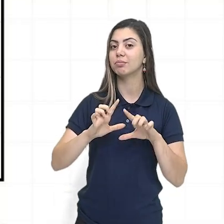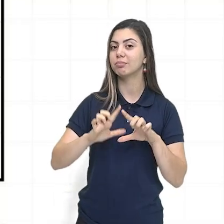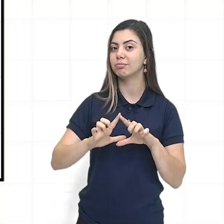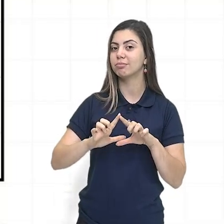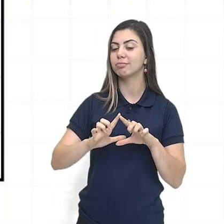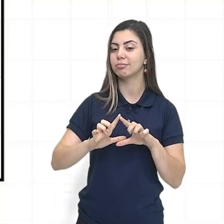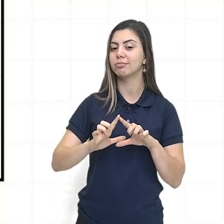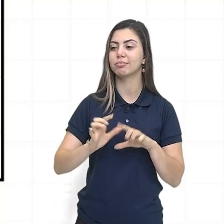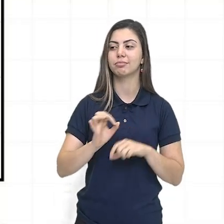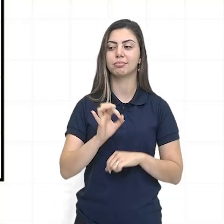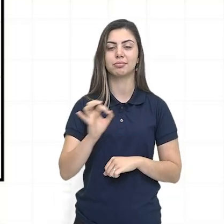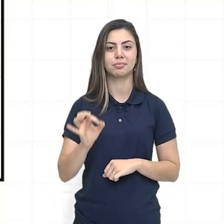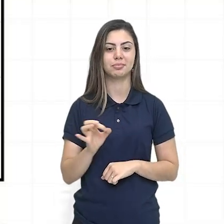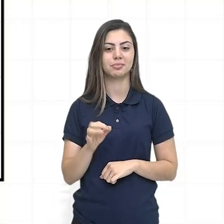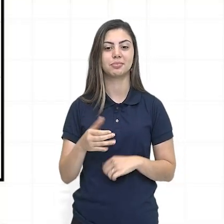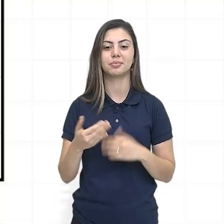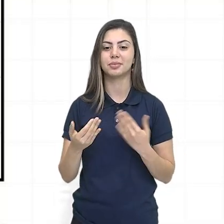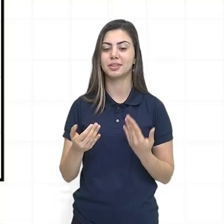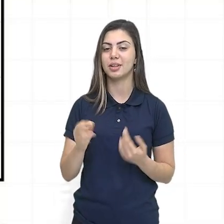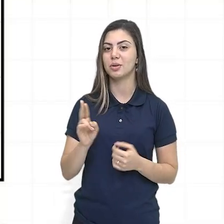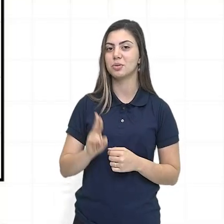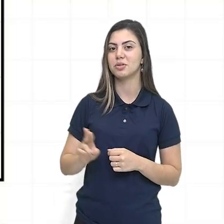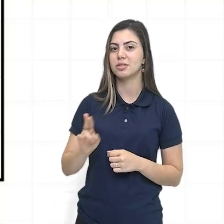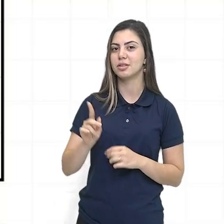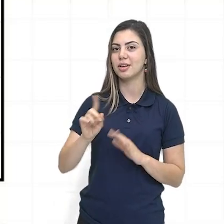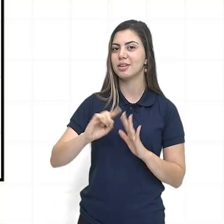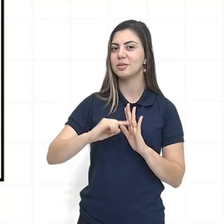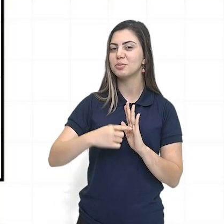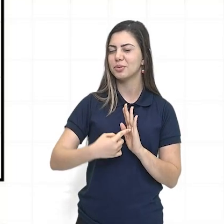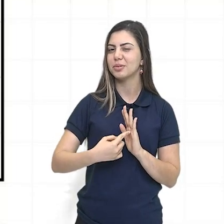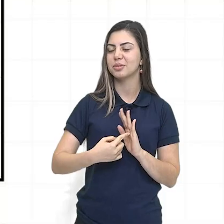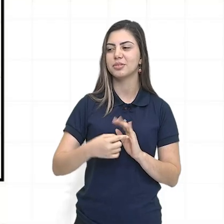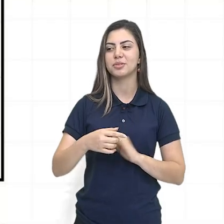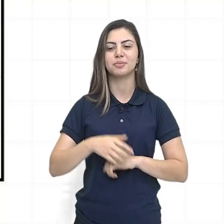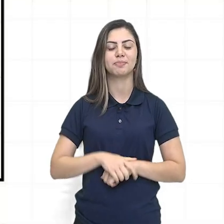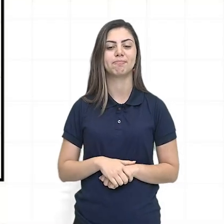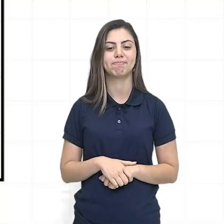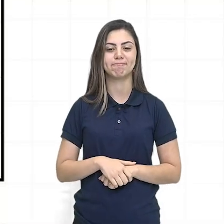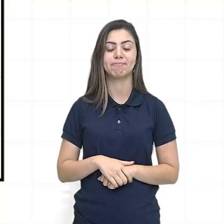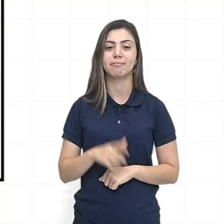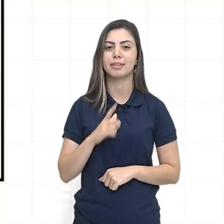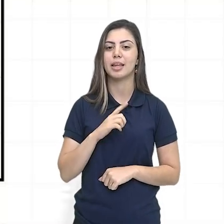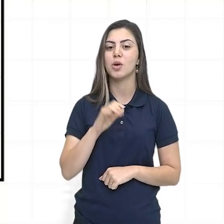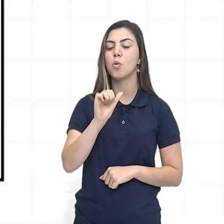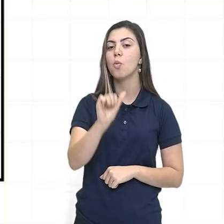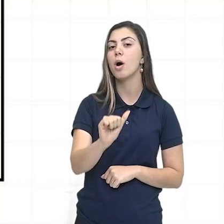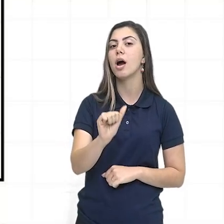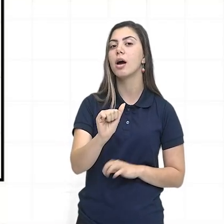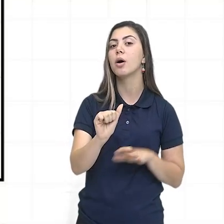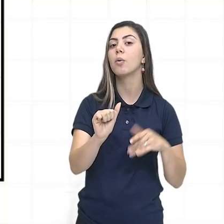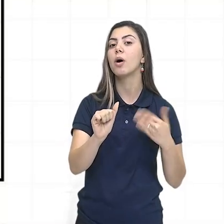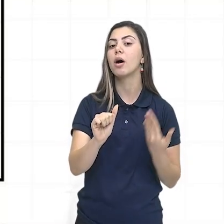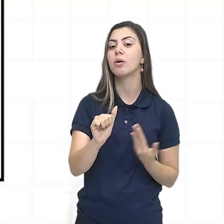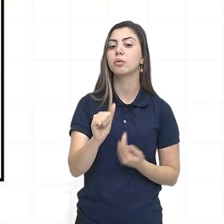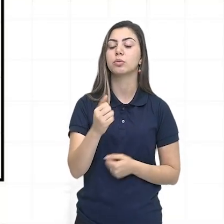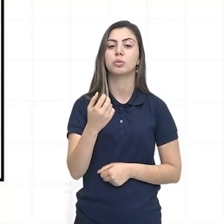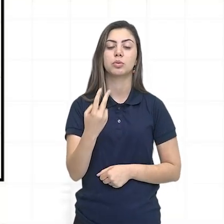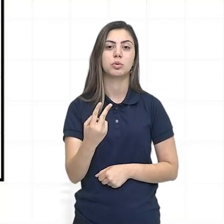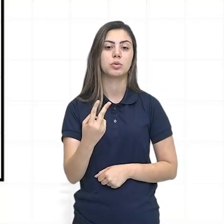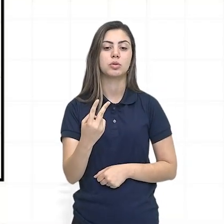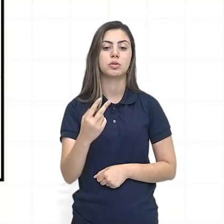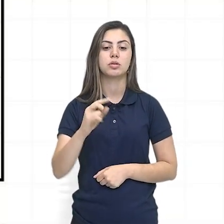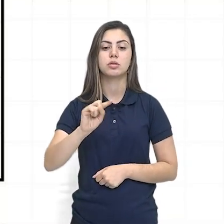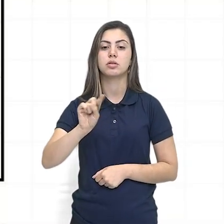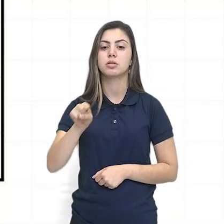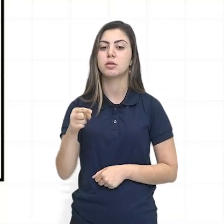triângulo com as seguintes coordenadas. Qual foi a coordenada de A? A coordenada de A foi 2